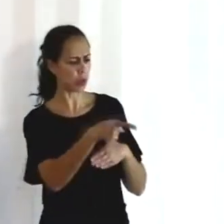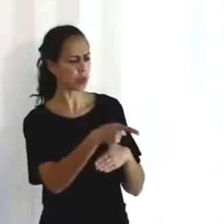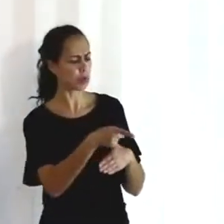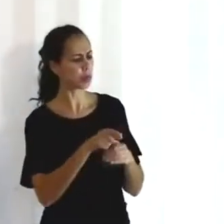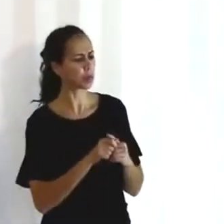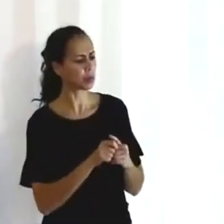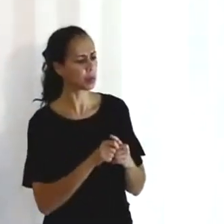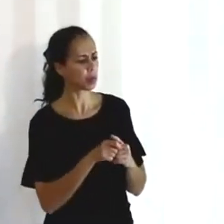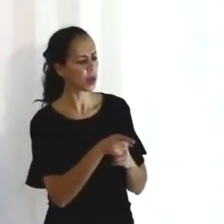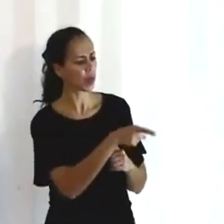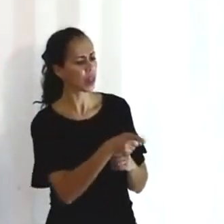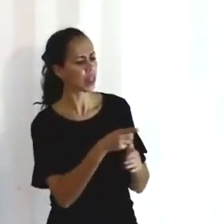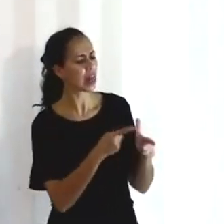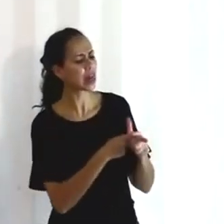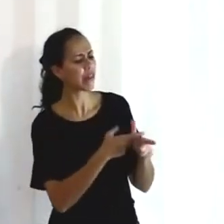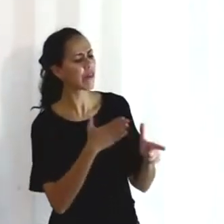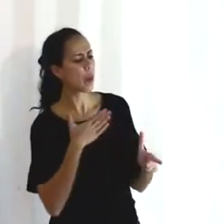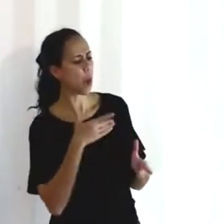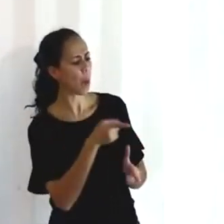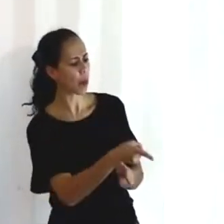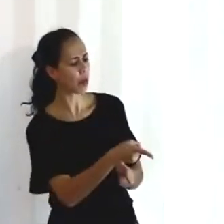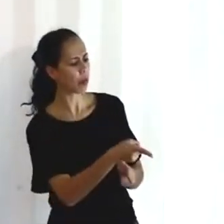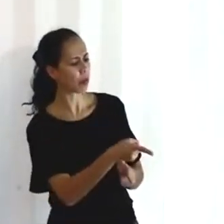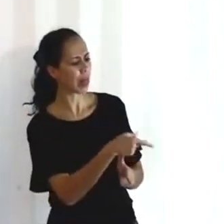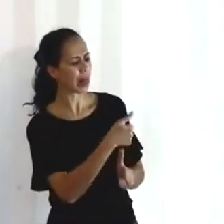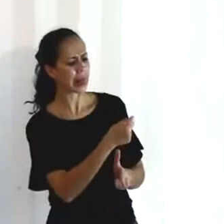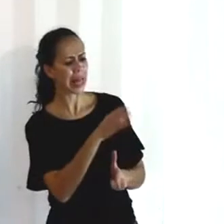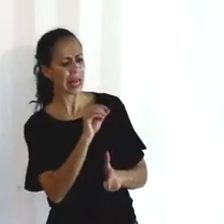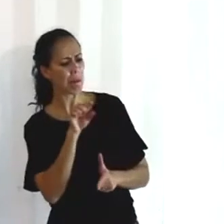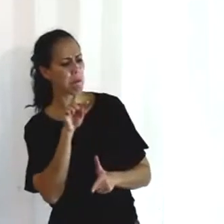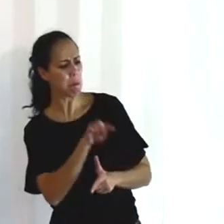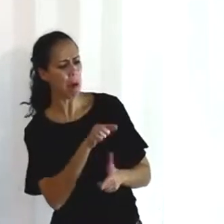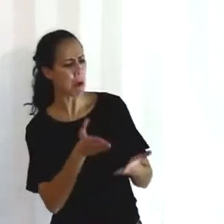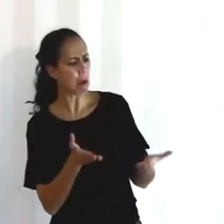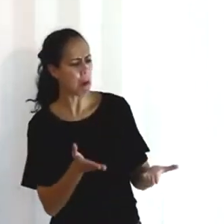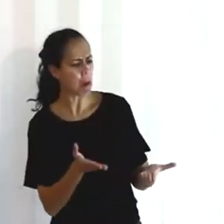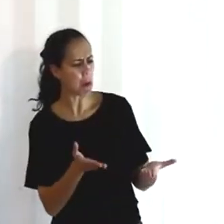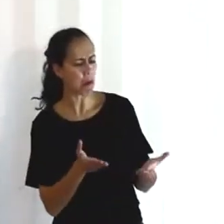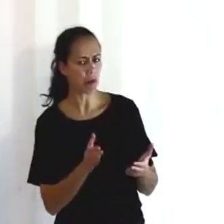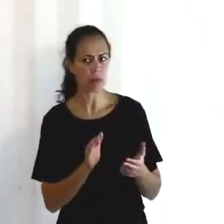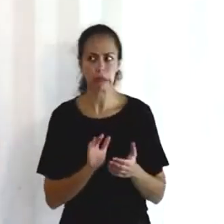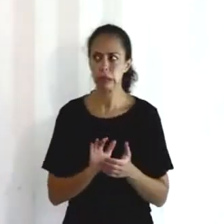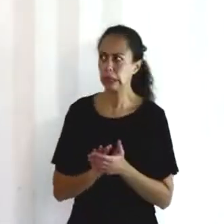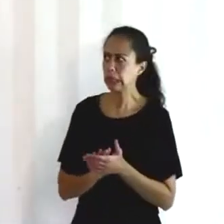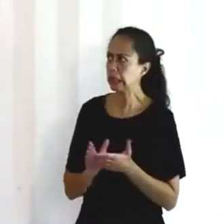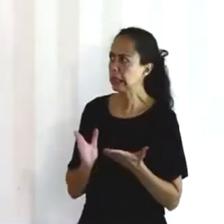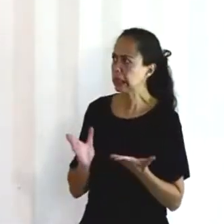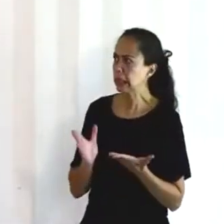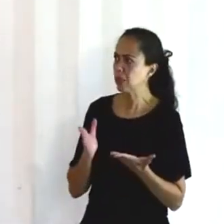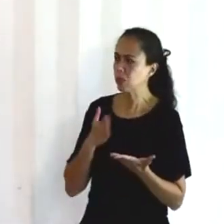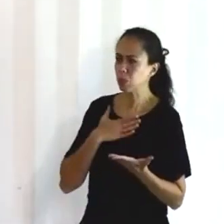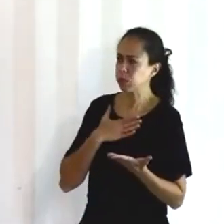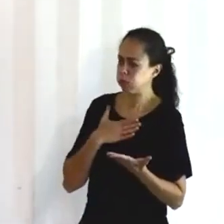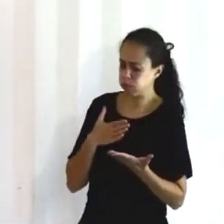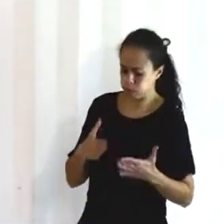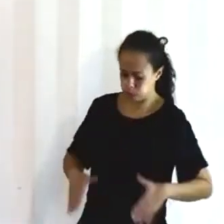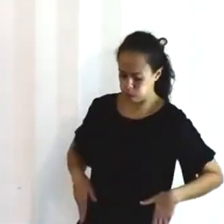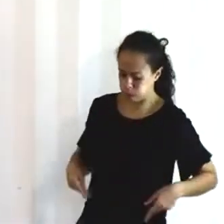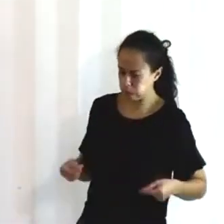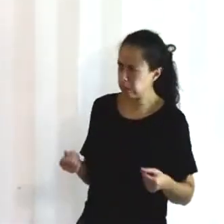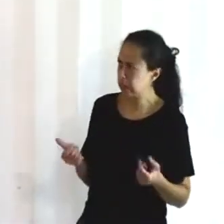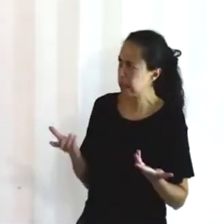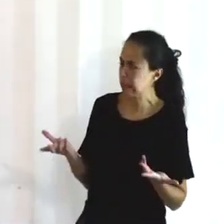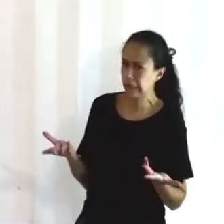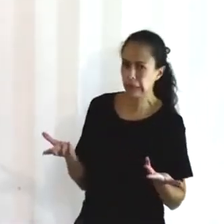com que pagar, ordenou o Senhor que fosse vendido, ele, a mulher,